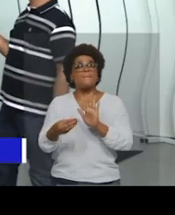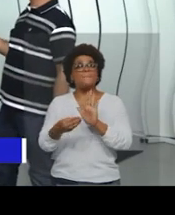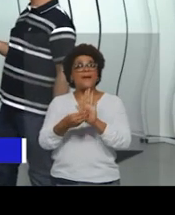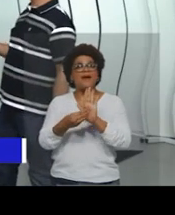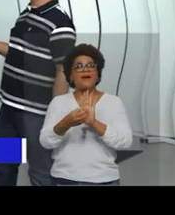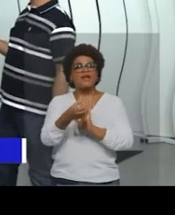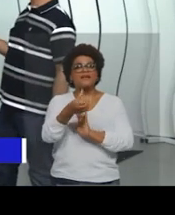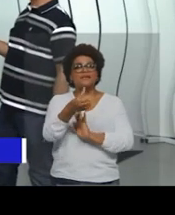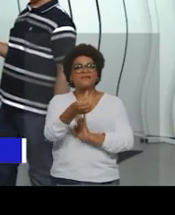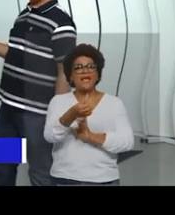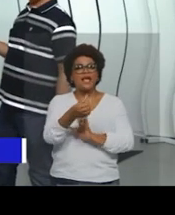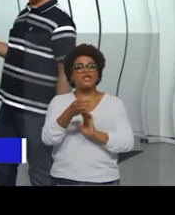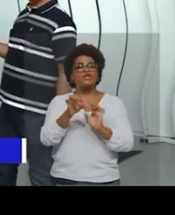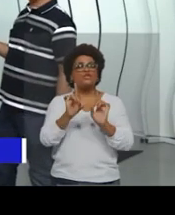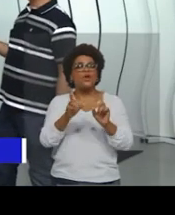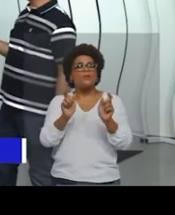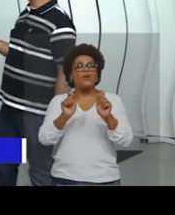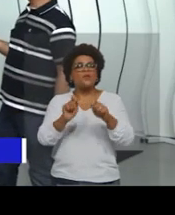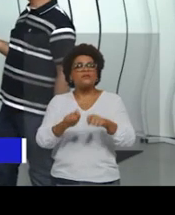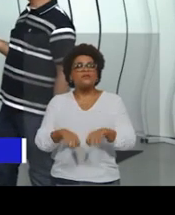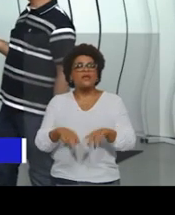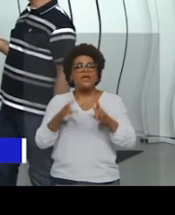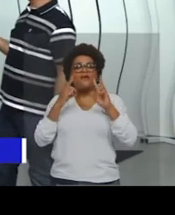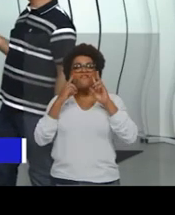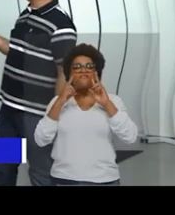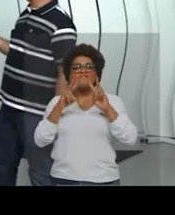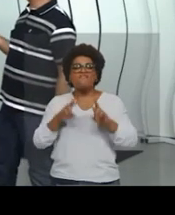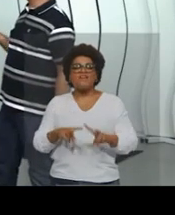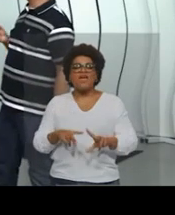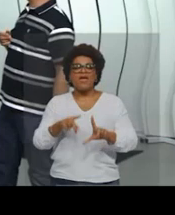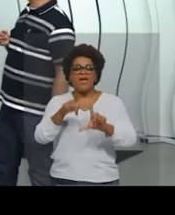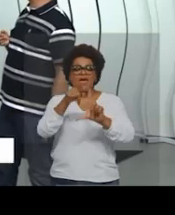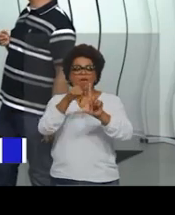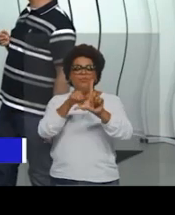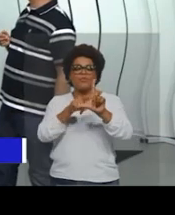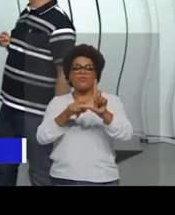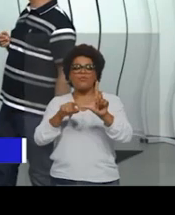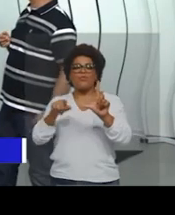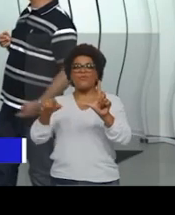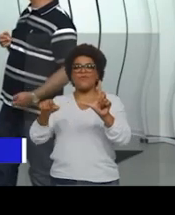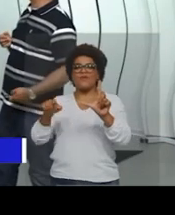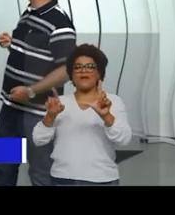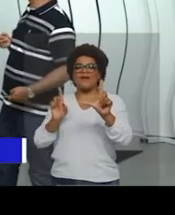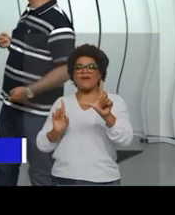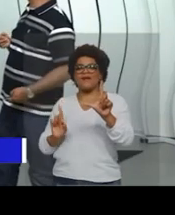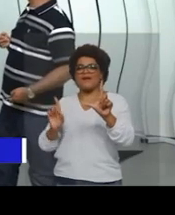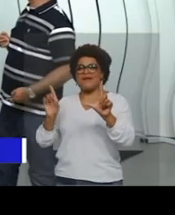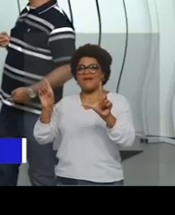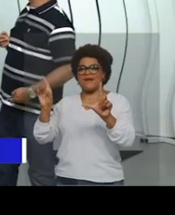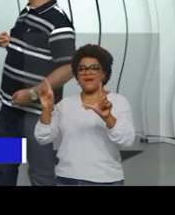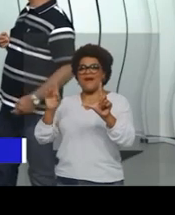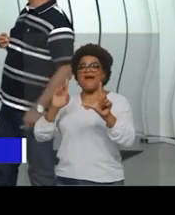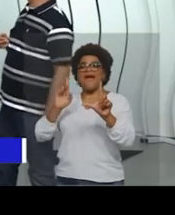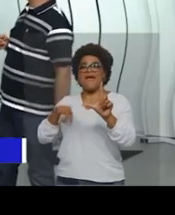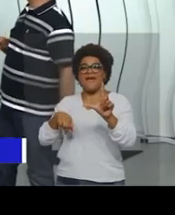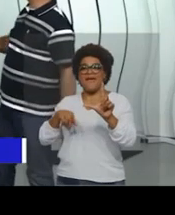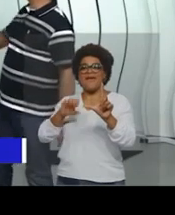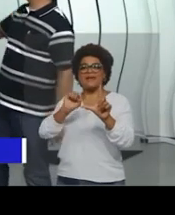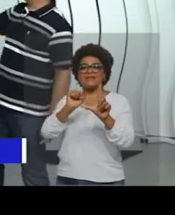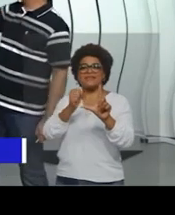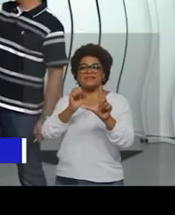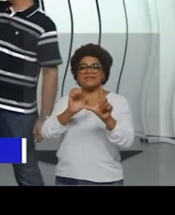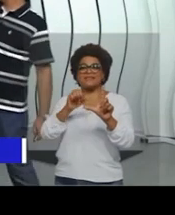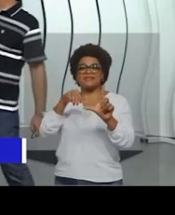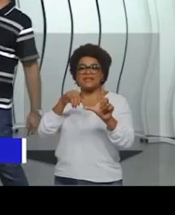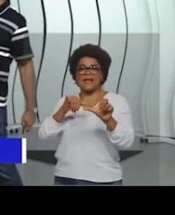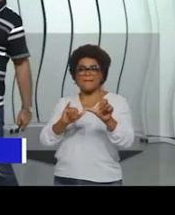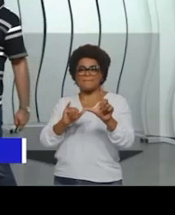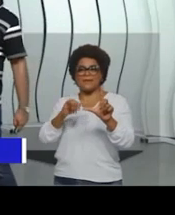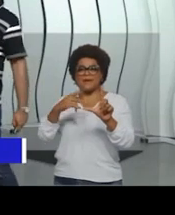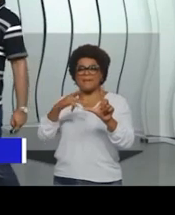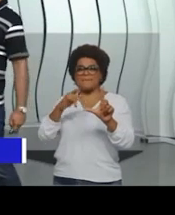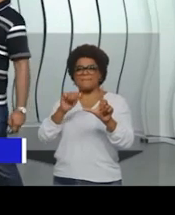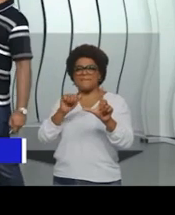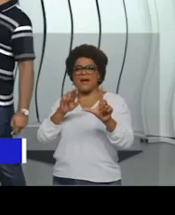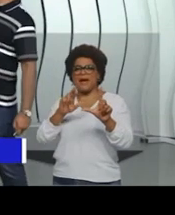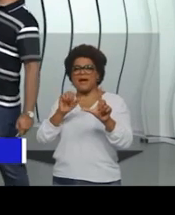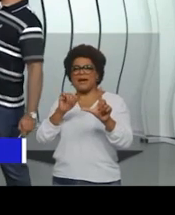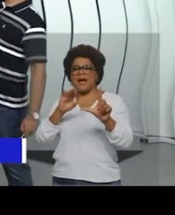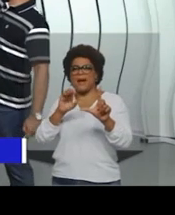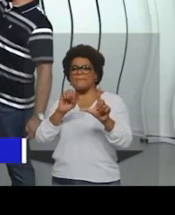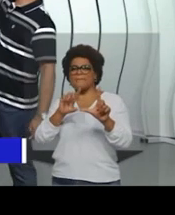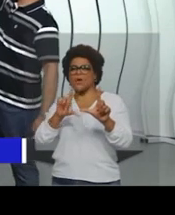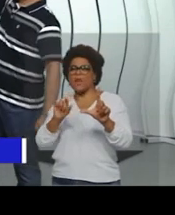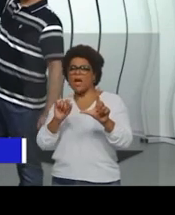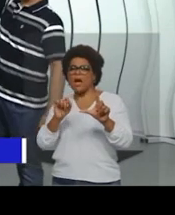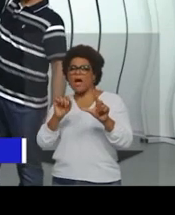gráfico. Né? Esse gráfico, de fato, é uma meia parábola, uma semiparábola. Então, está aqui, ó, se você ligar todos